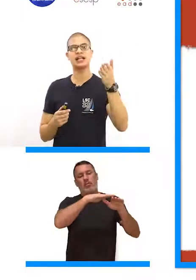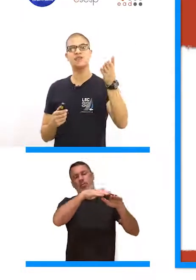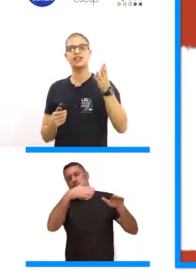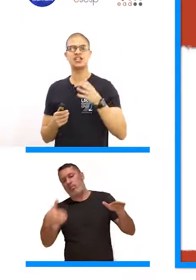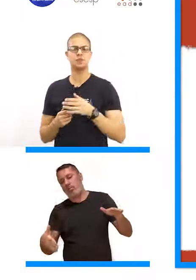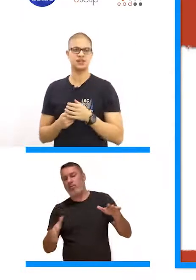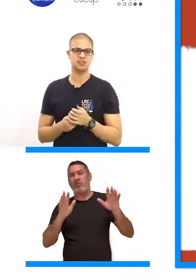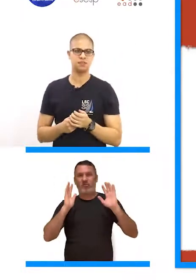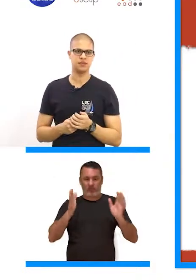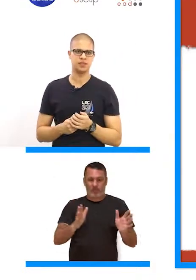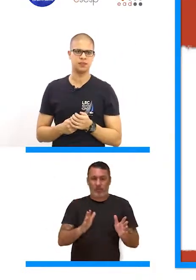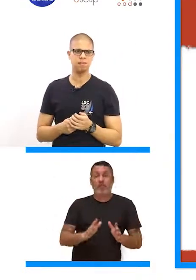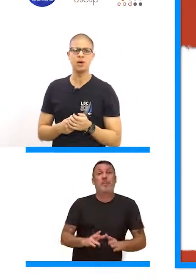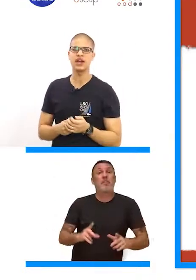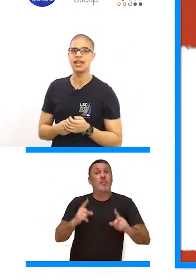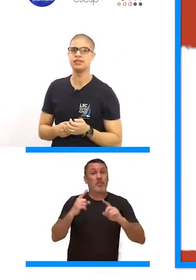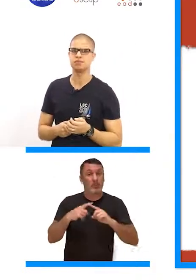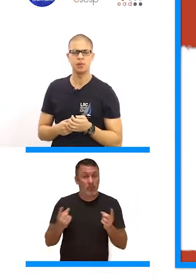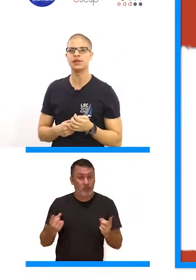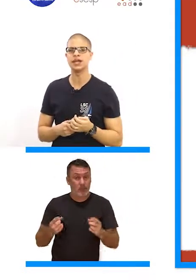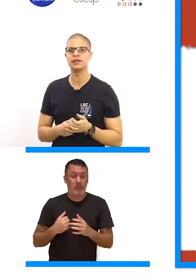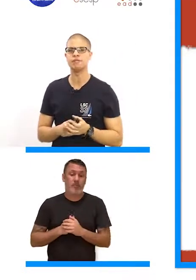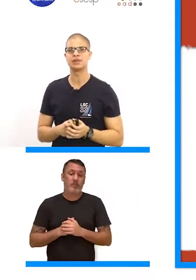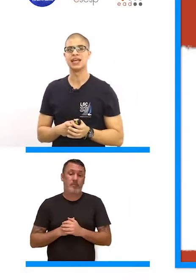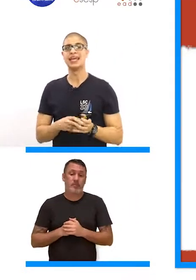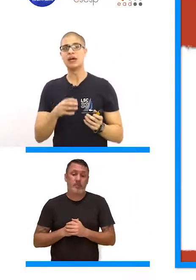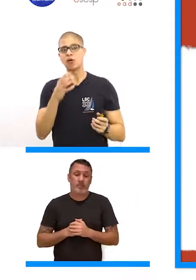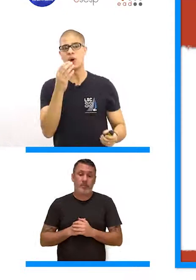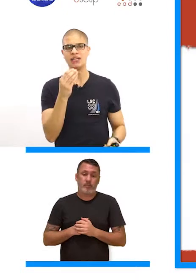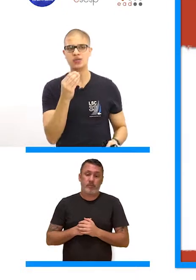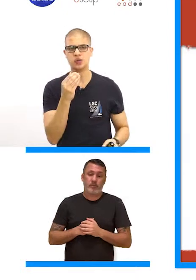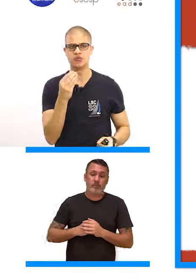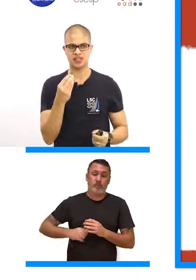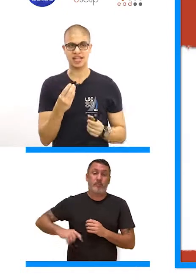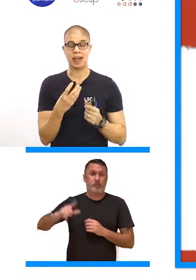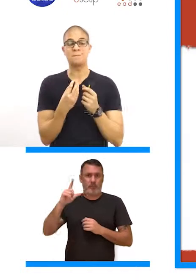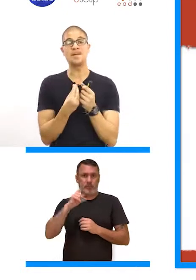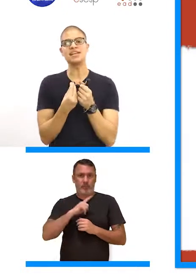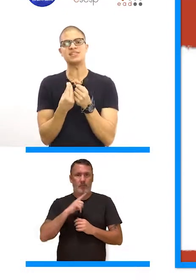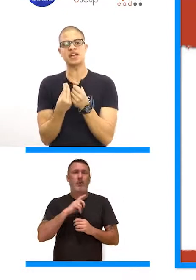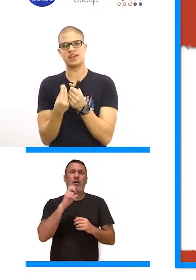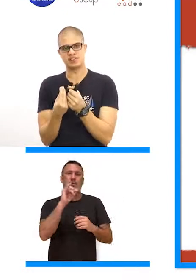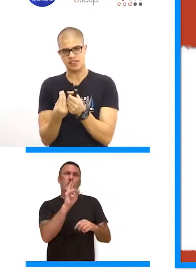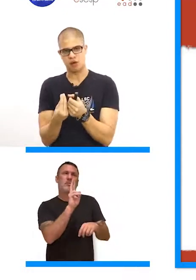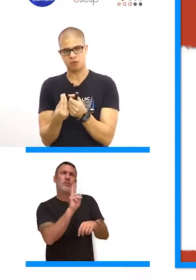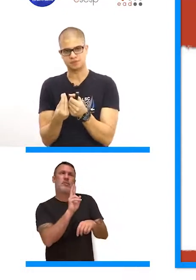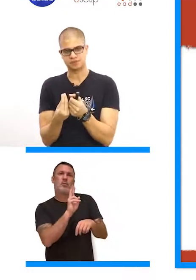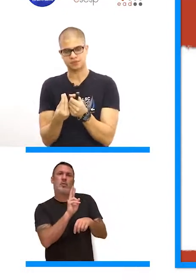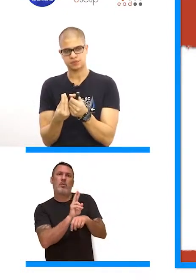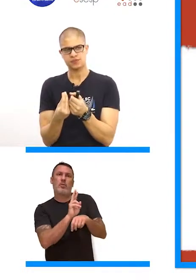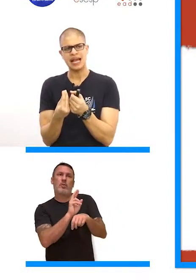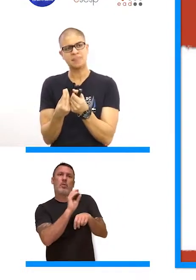pela declividade percebida. Porém, quando você tem a